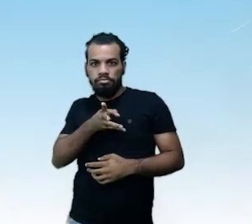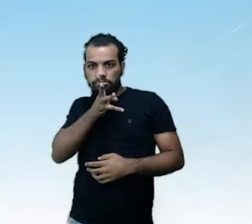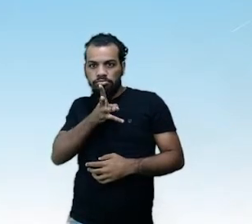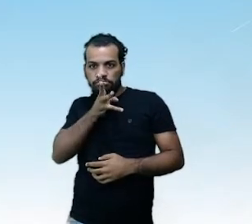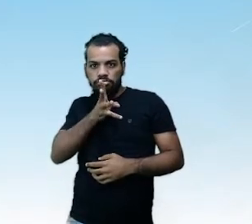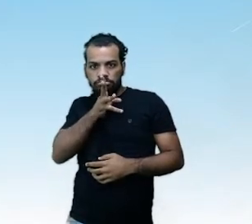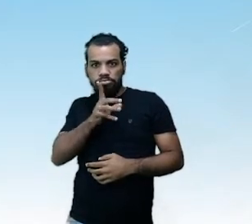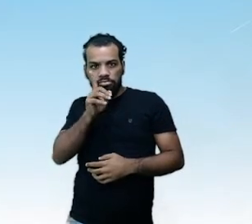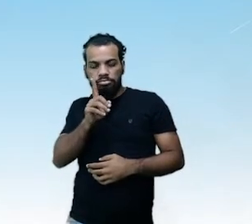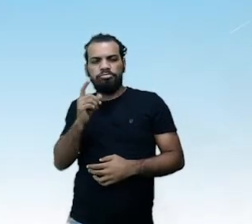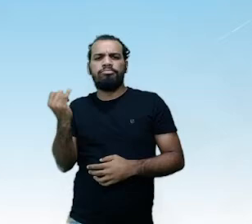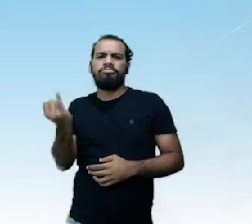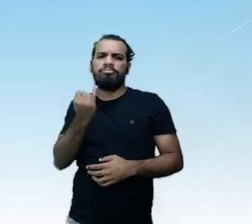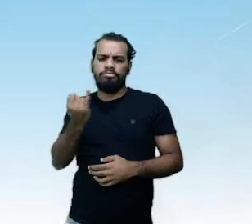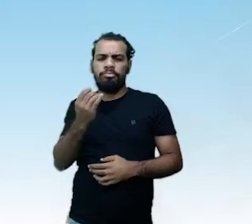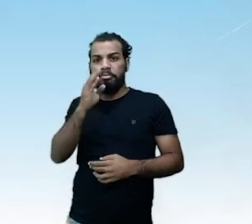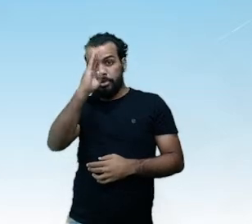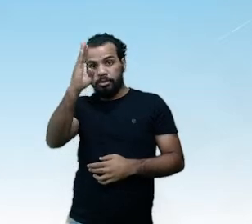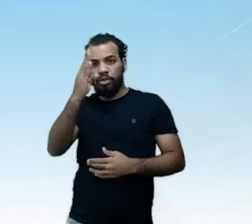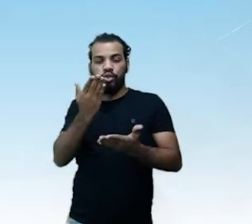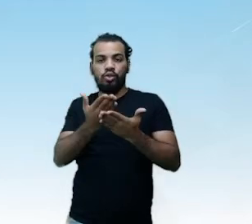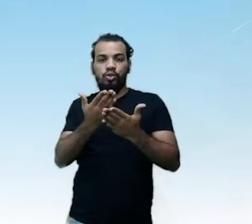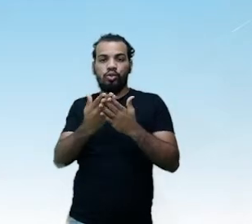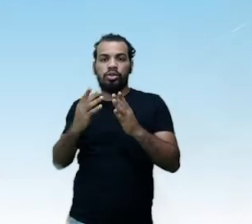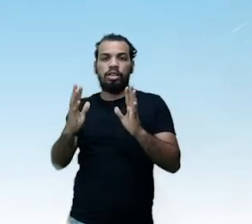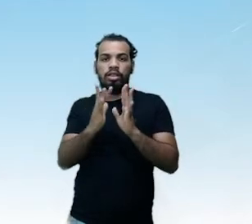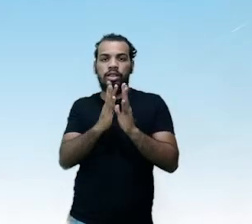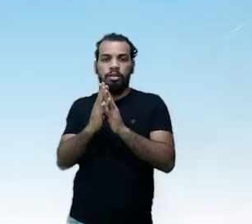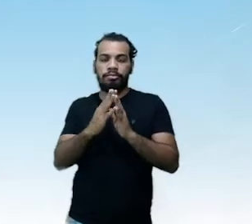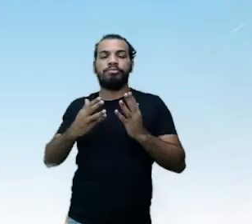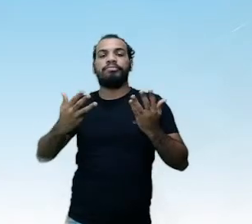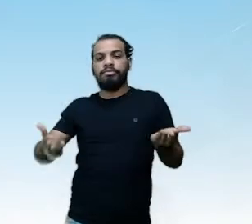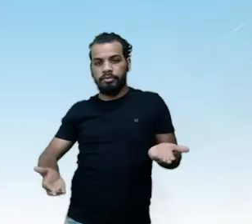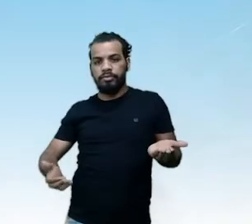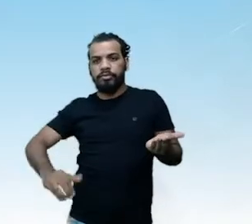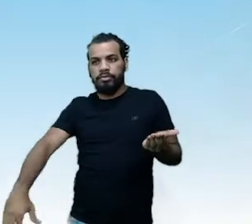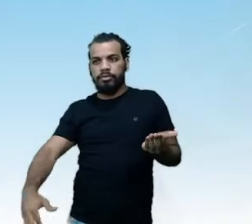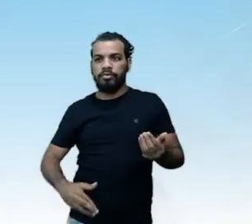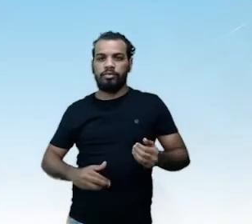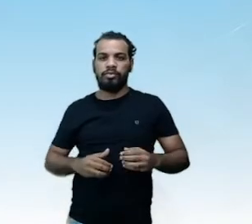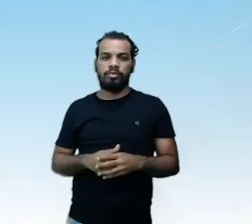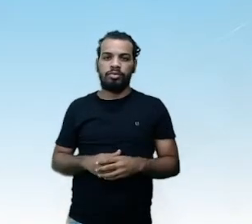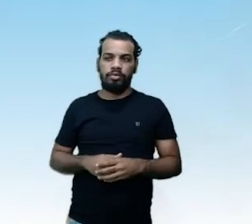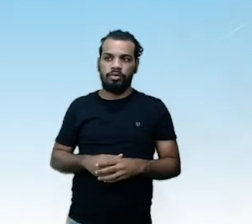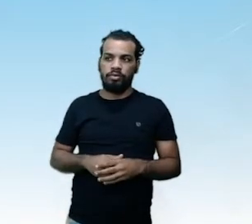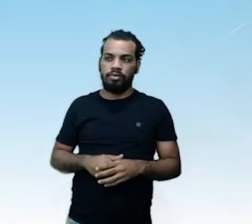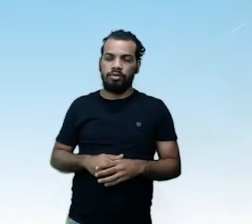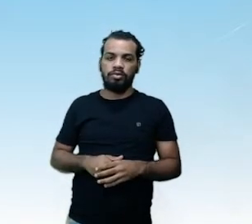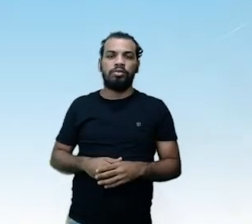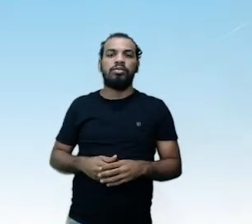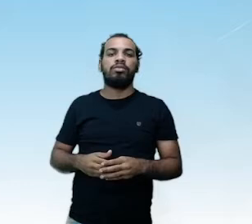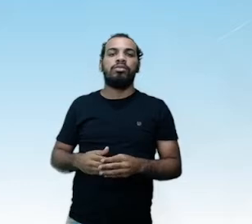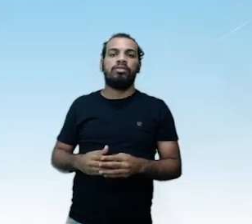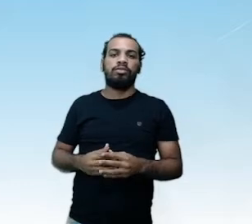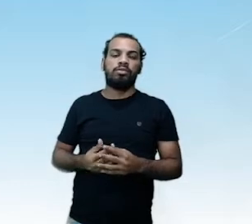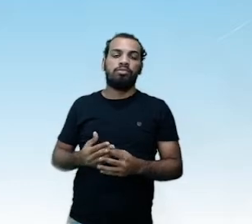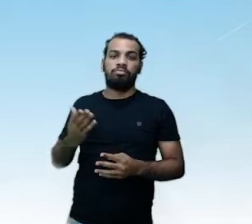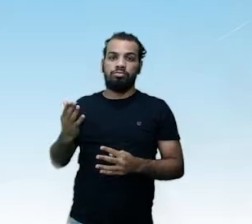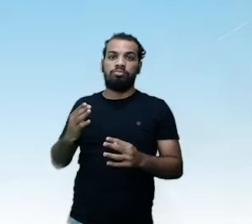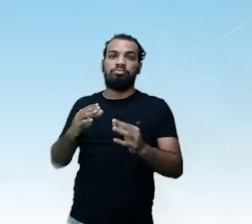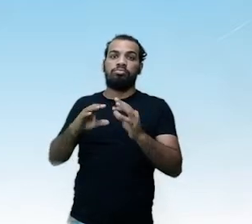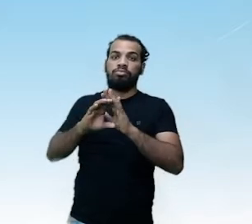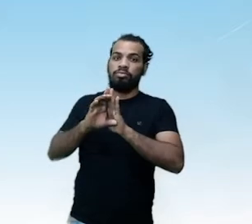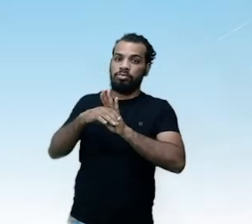importante, principalmente no estudo da dinâmica. Afinal de contas, com esses conceitos, será